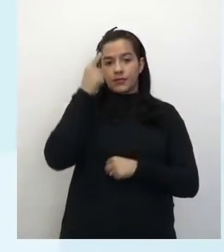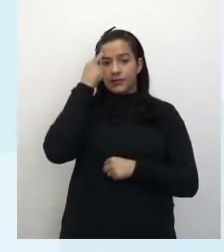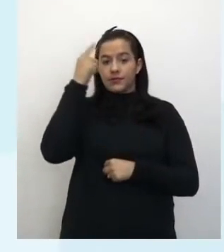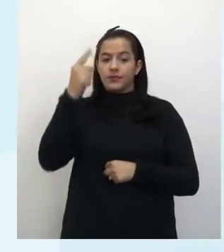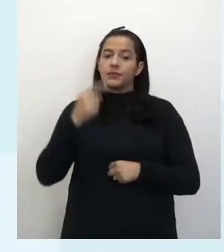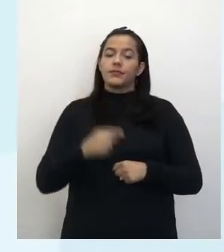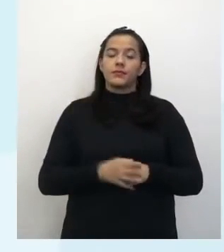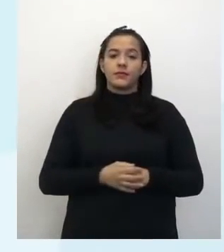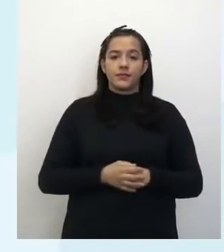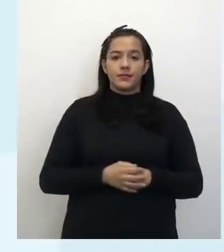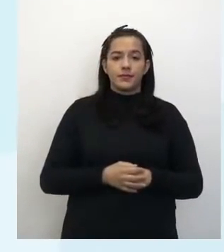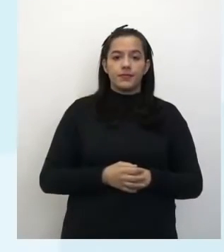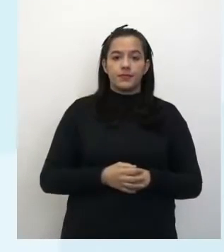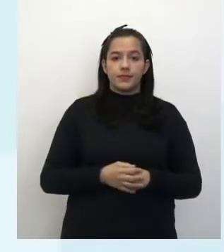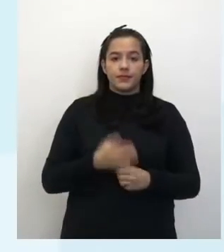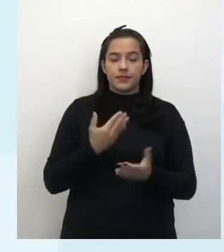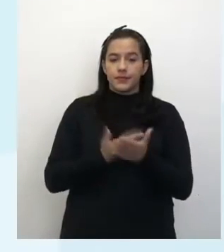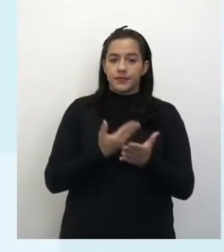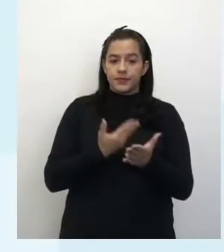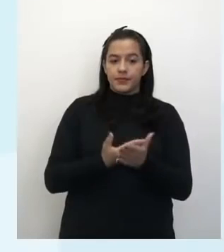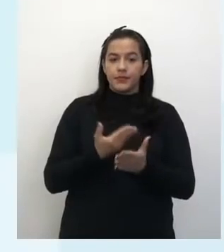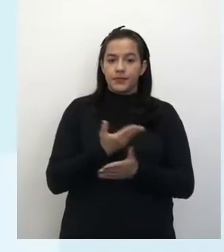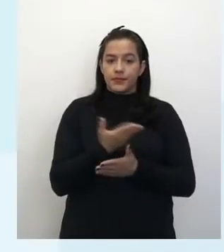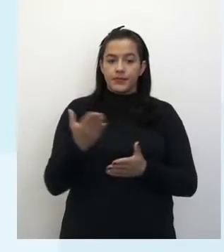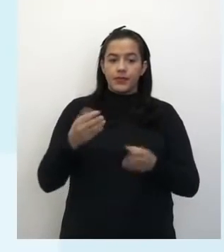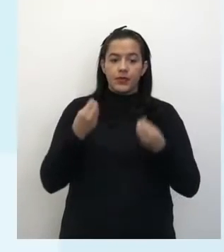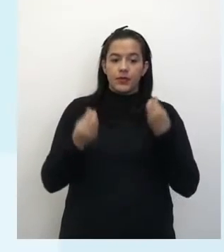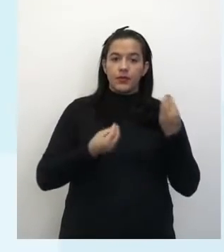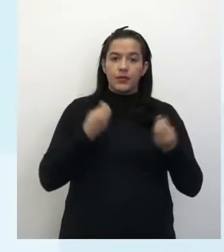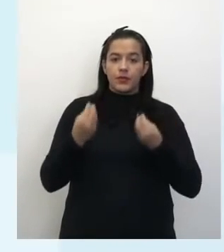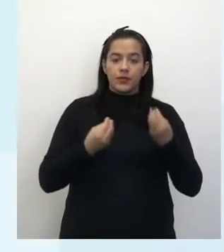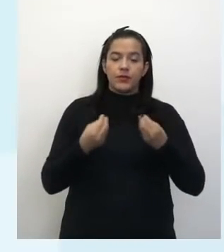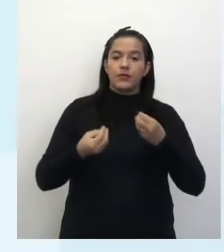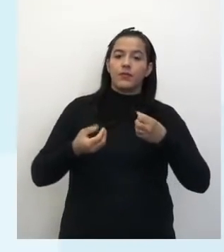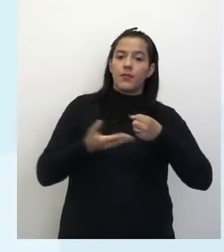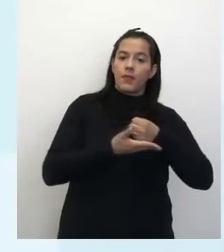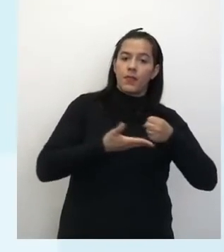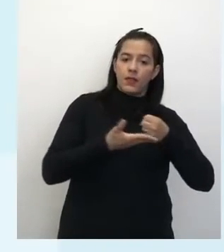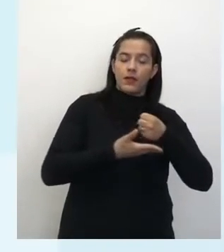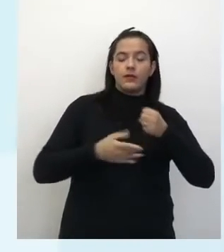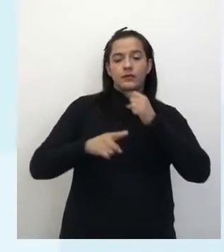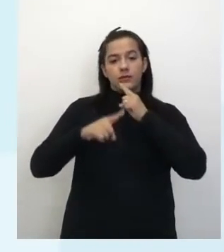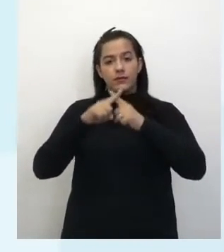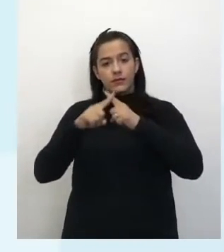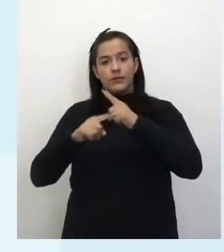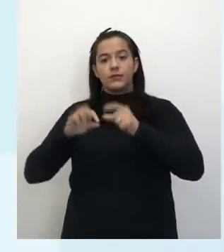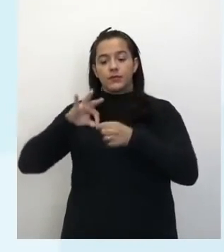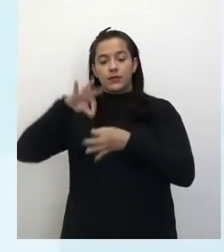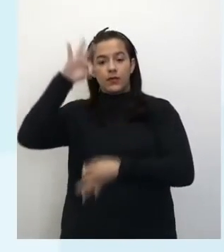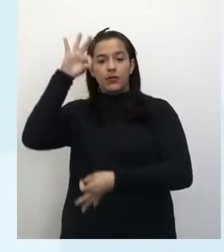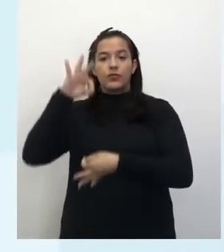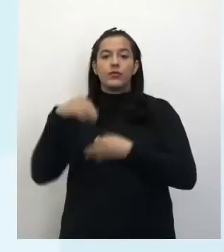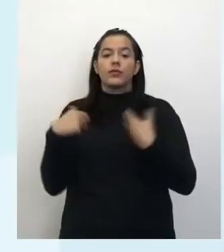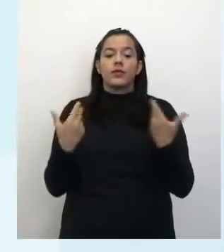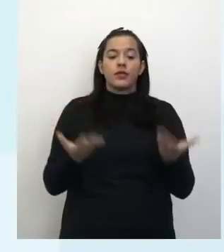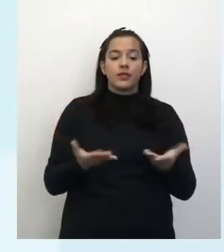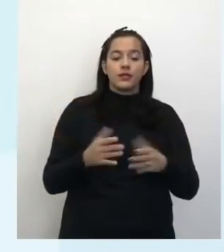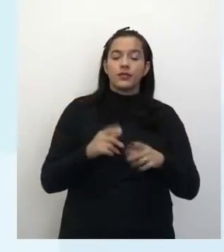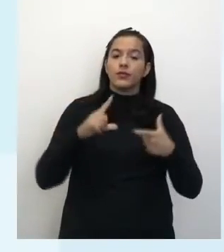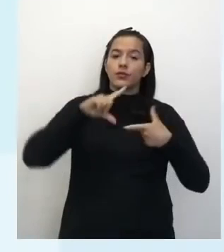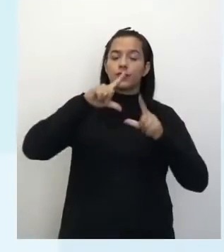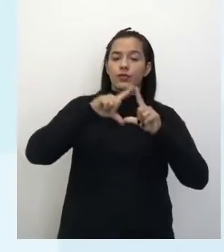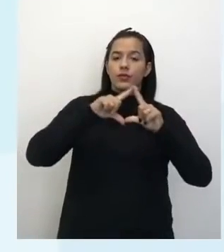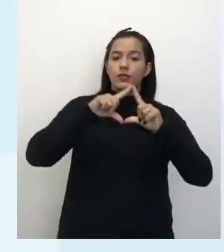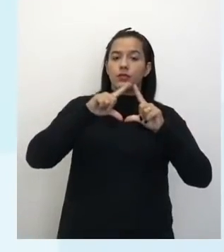nossa aula no comecinho do bimestre? A gente calcula o retângulo fazendo base vezes altura. E o triângulo, né? O que que acontece com o